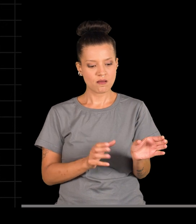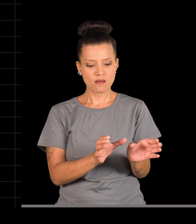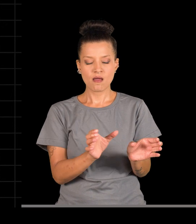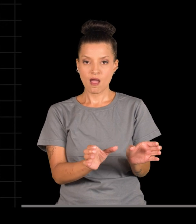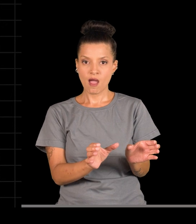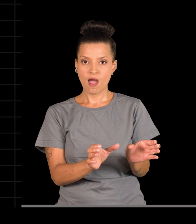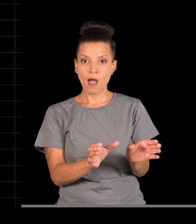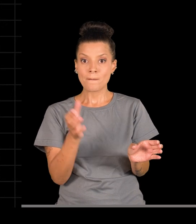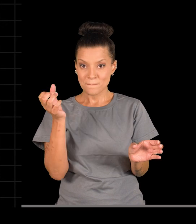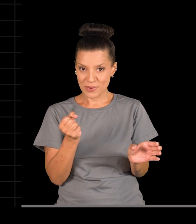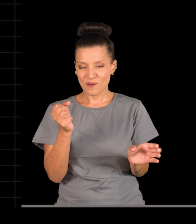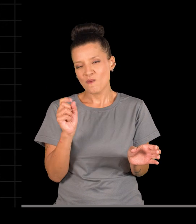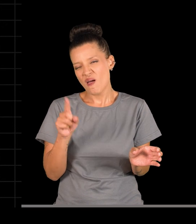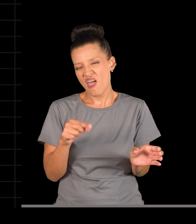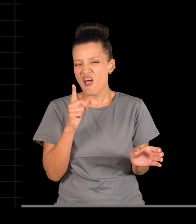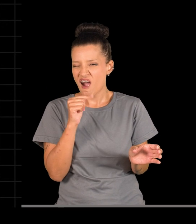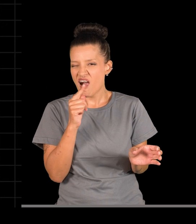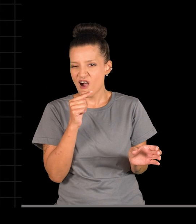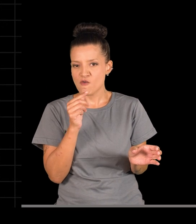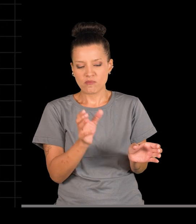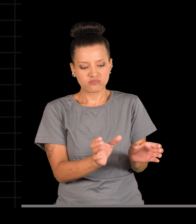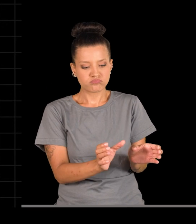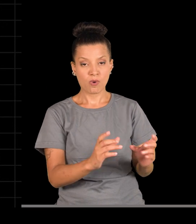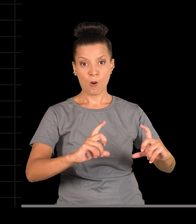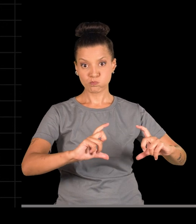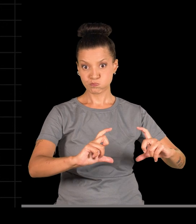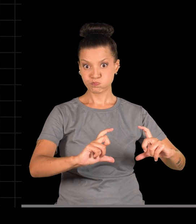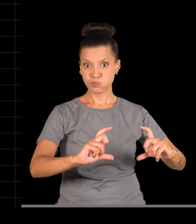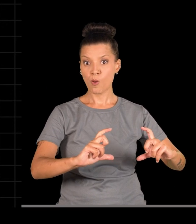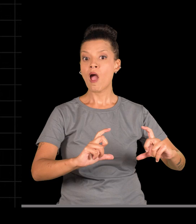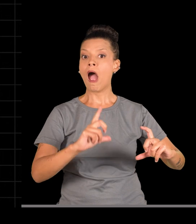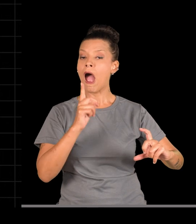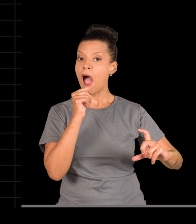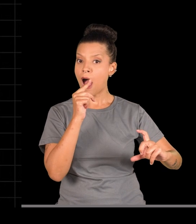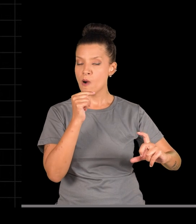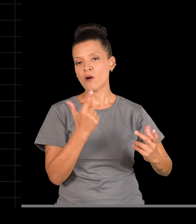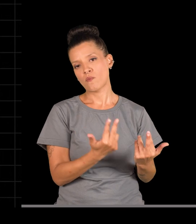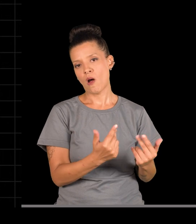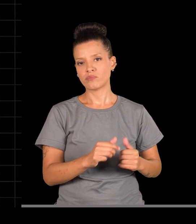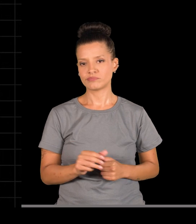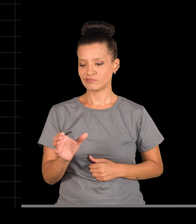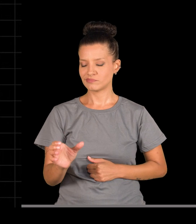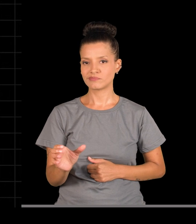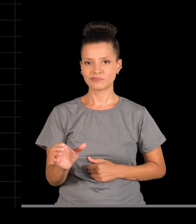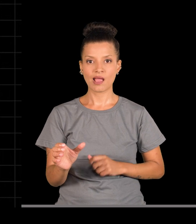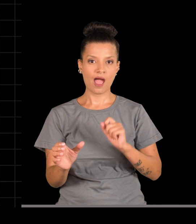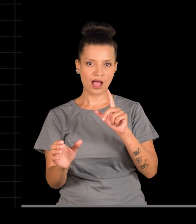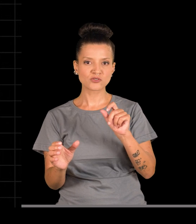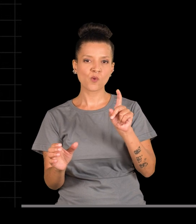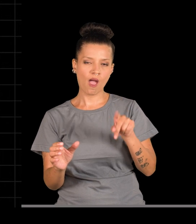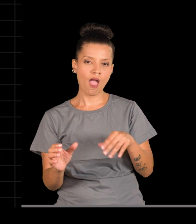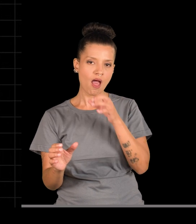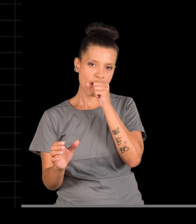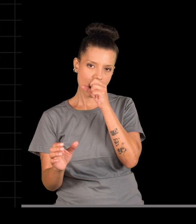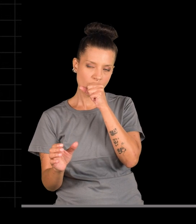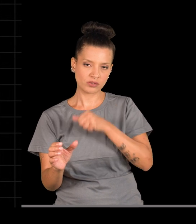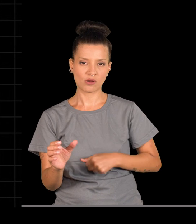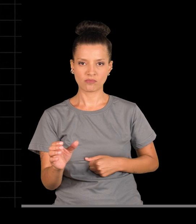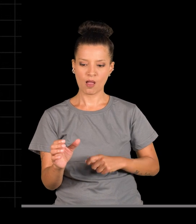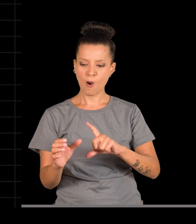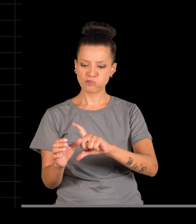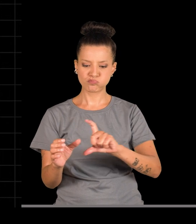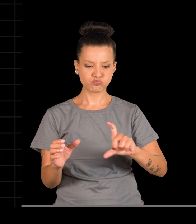de branco. Assim, né? Imagina que isso aqui são 2 copos de água iguais, claro. E 1 copo de concentrado que eu estou fazendo aqui em